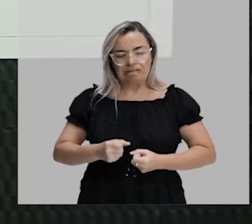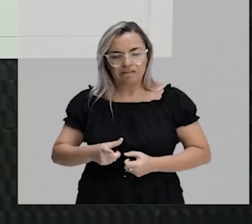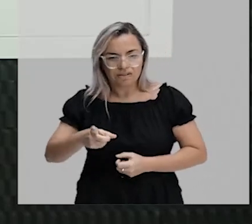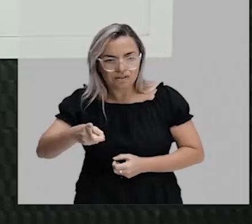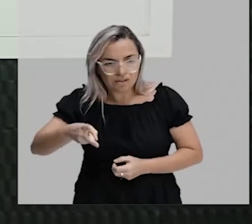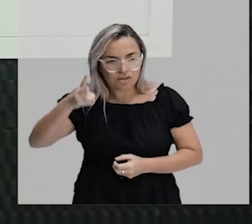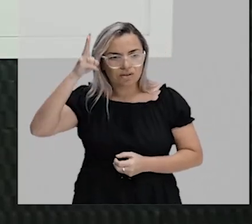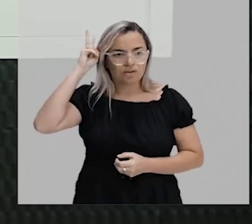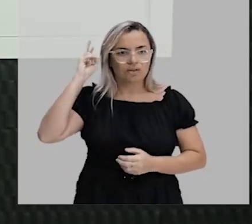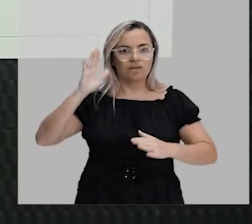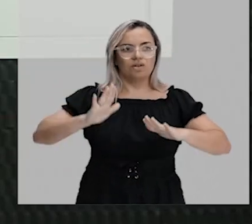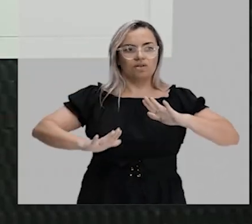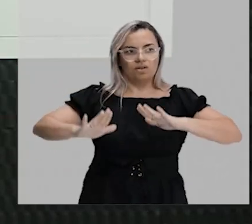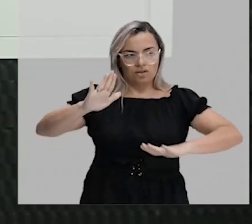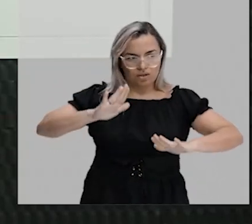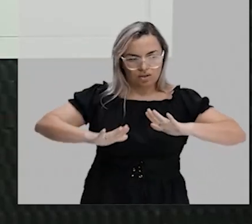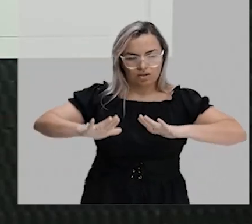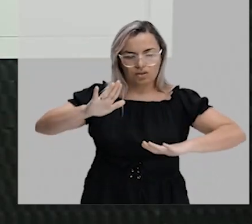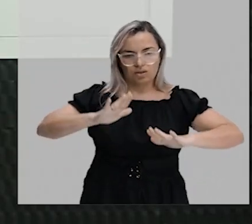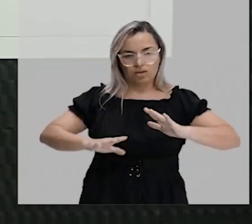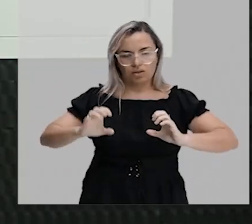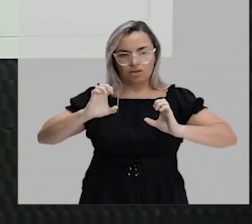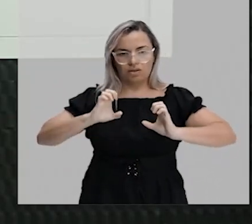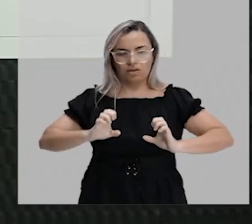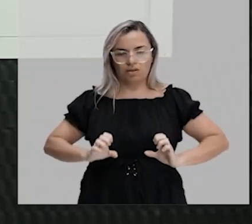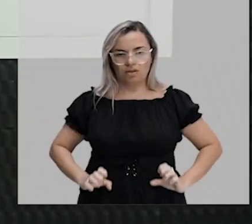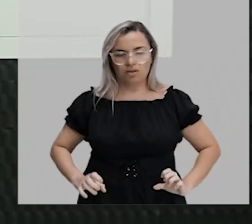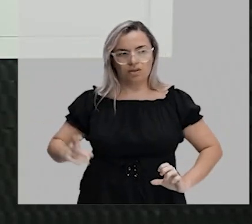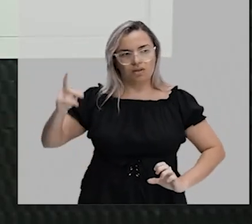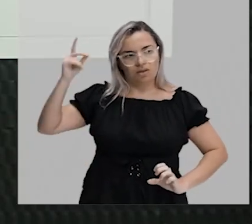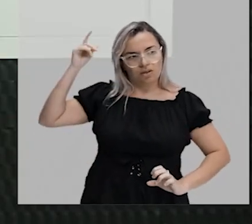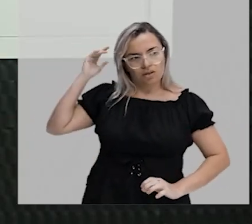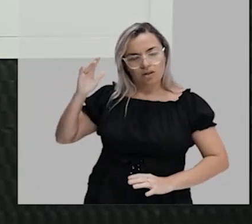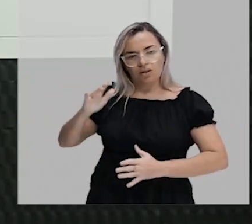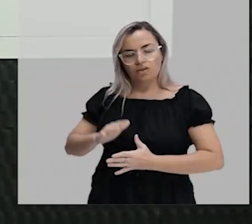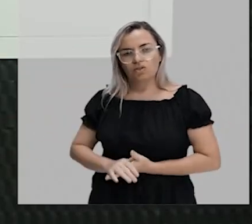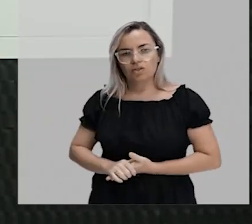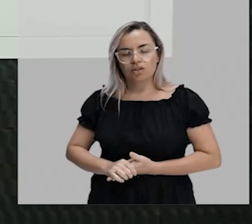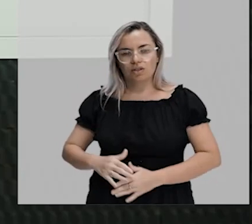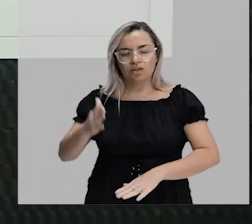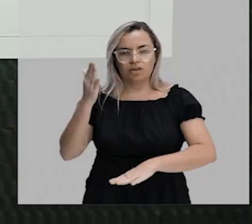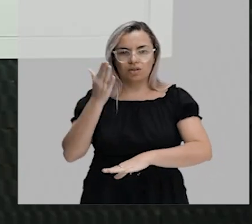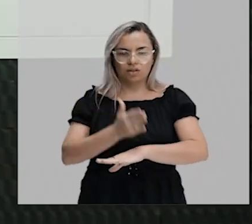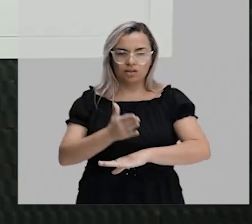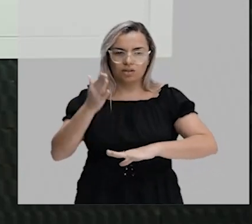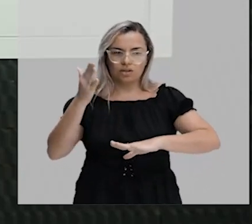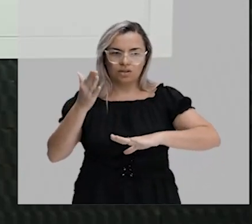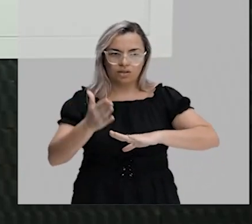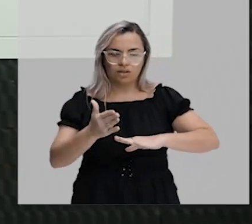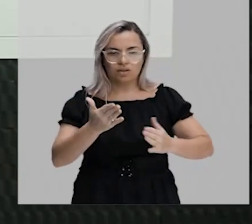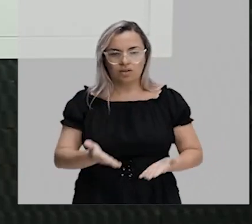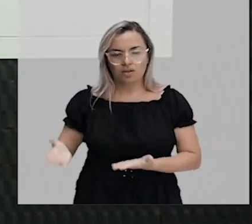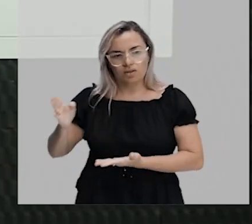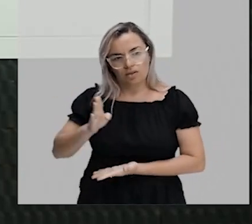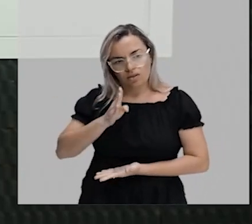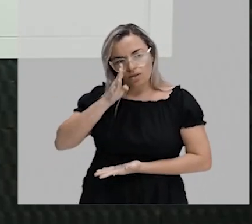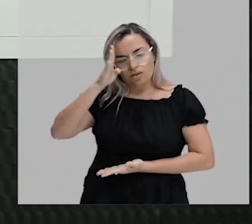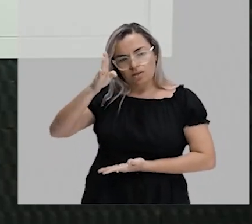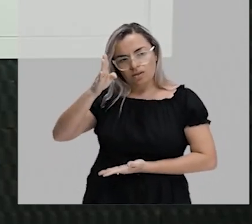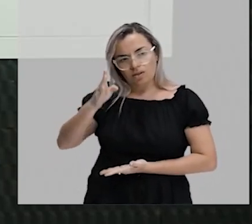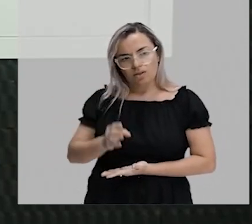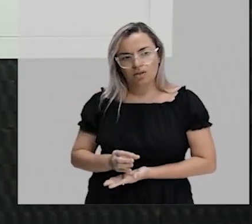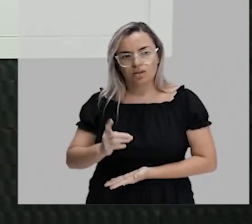ter muito cuidado com a ética antiga, medieval e a moderna, principalmente a deontologia, que é uma das